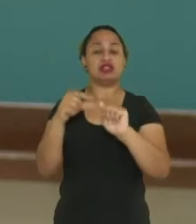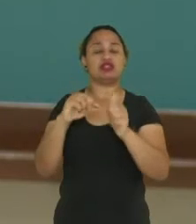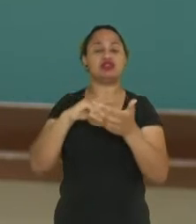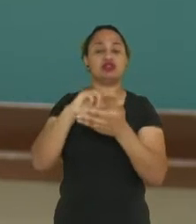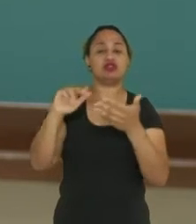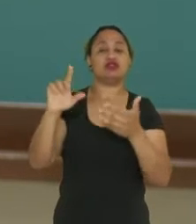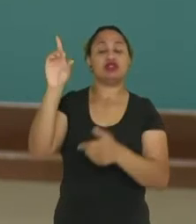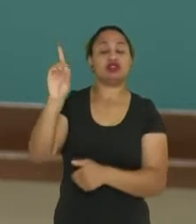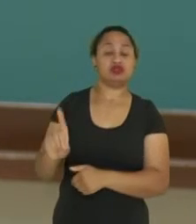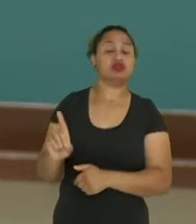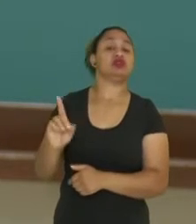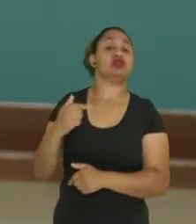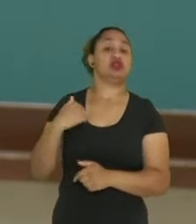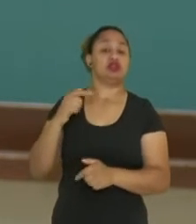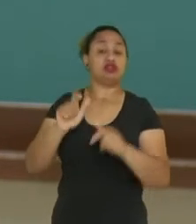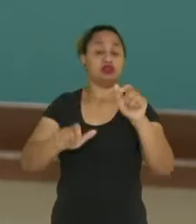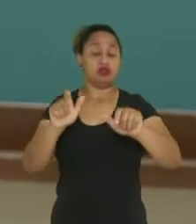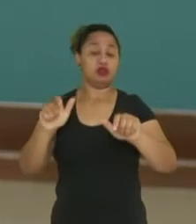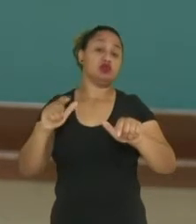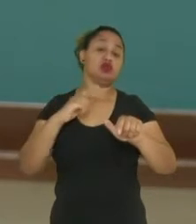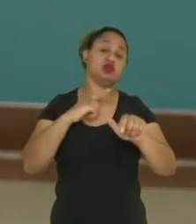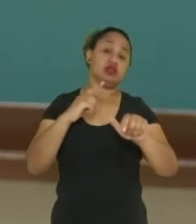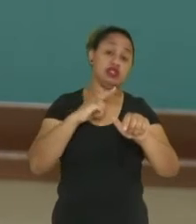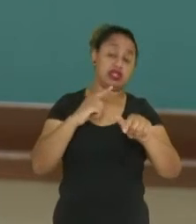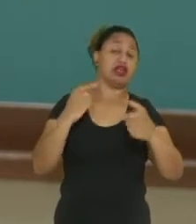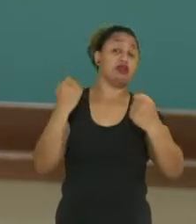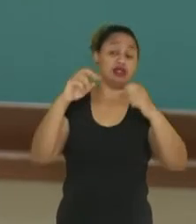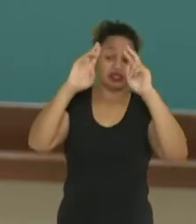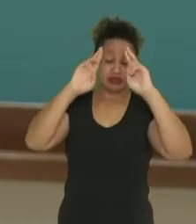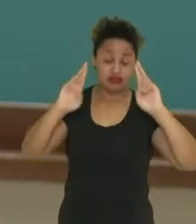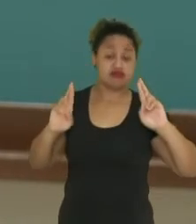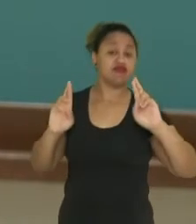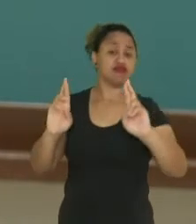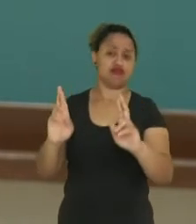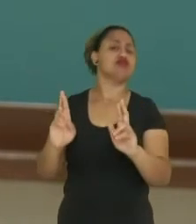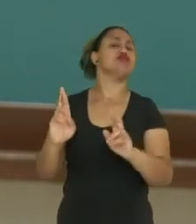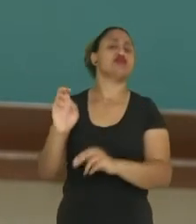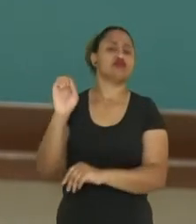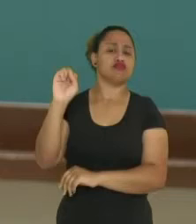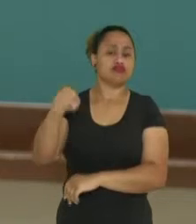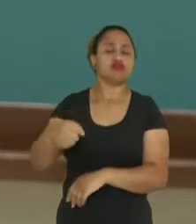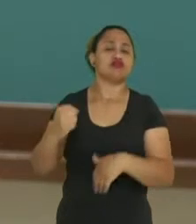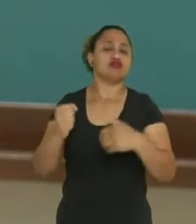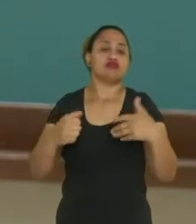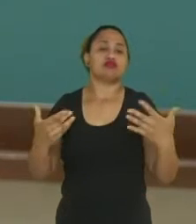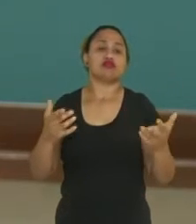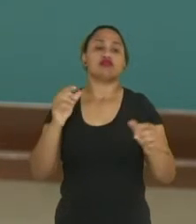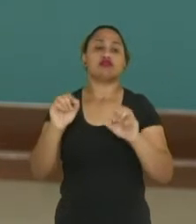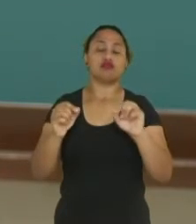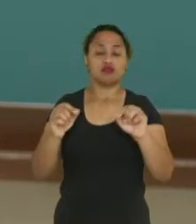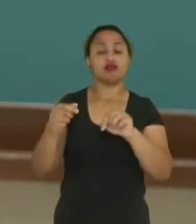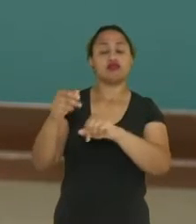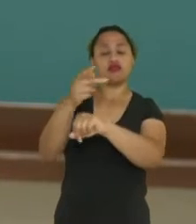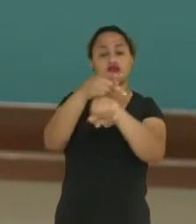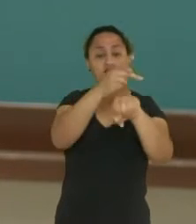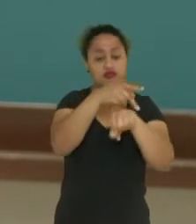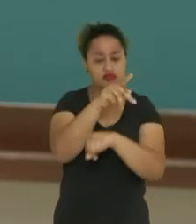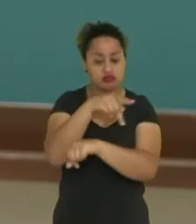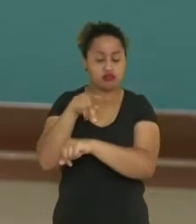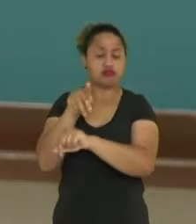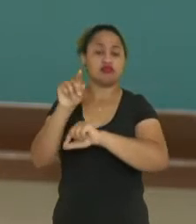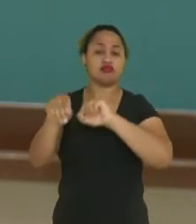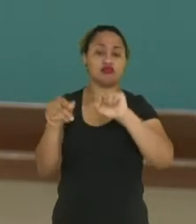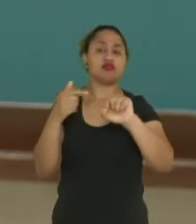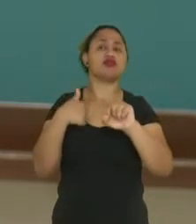que os seres humanos têm e não devem ser infringidos, isso mesmo. Então, as nações que seguem